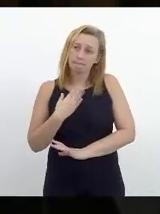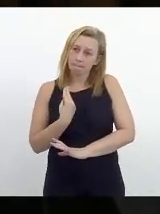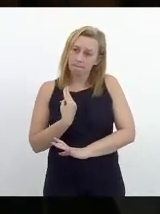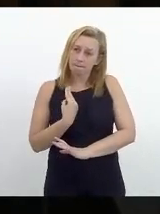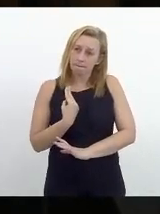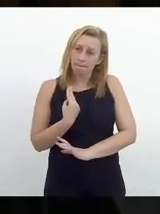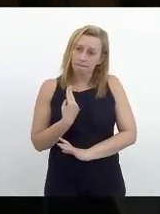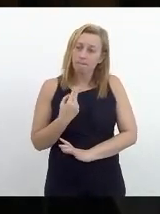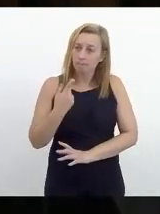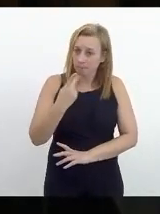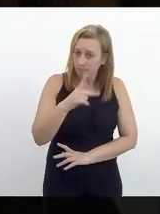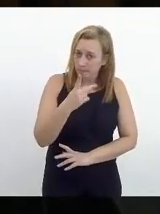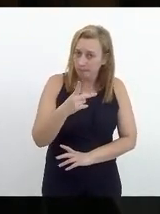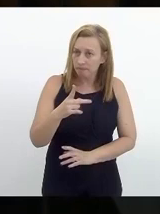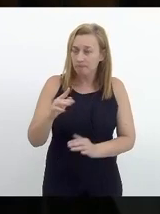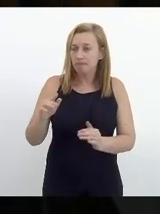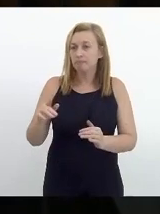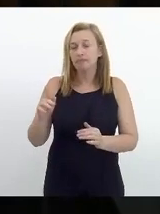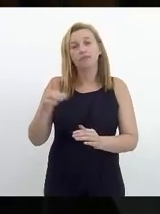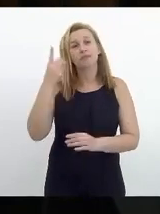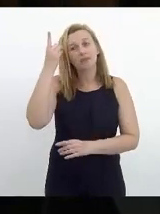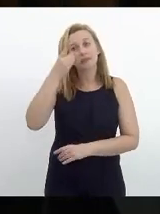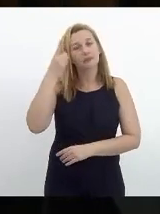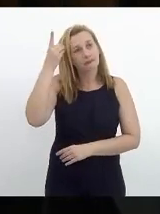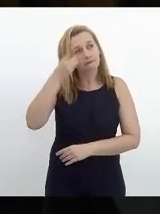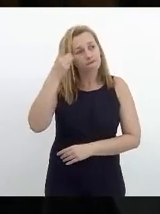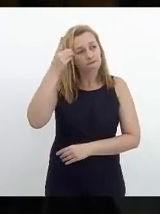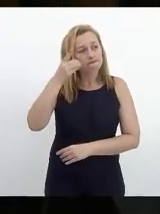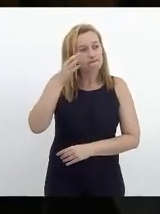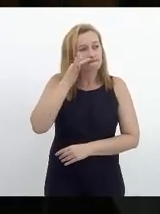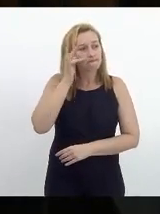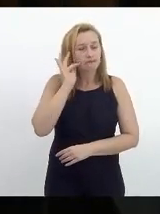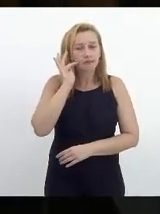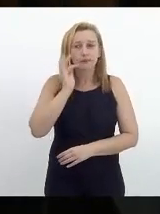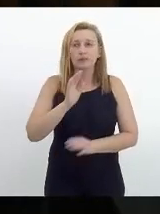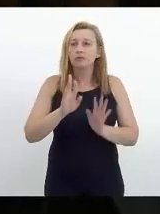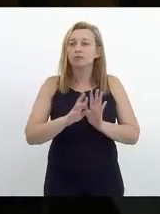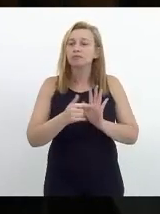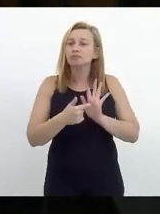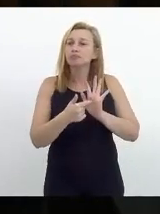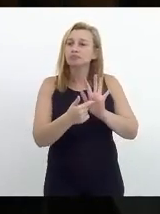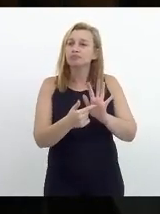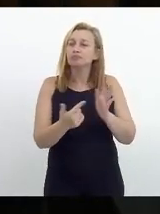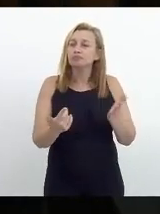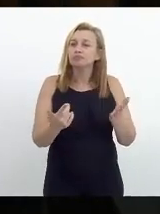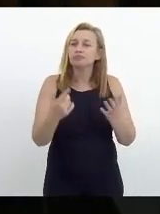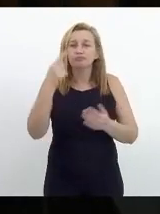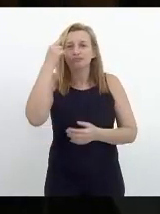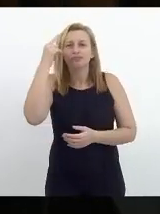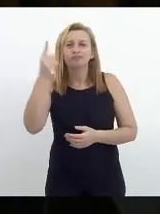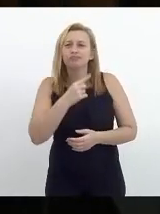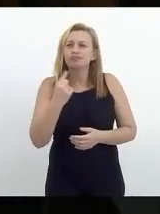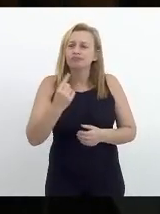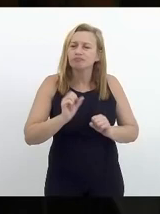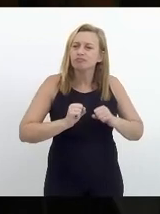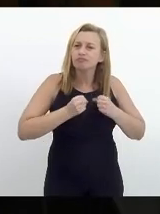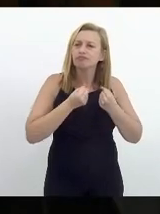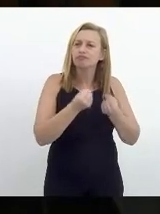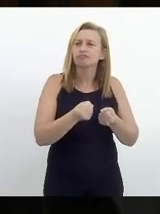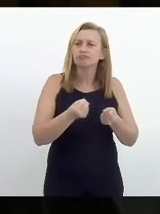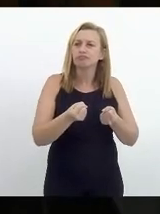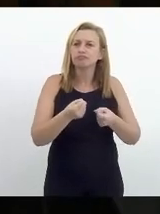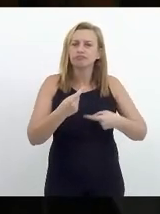Vossa Excelência e do deputado Flávio Serafini, que apresenta a ideia de que nós fortaleçamos